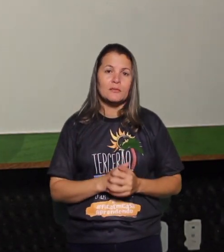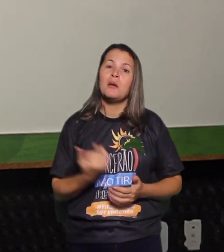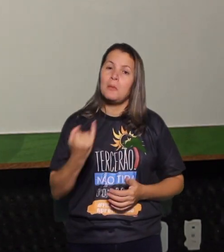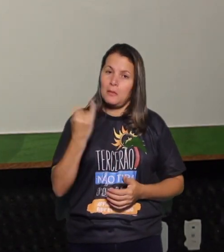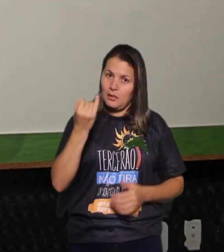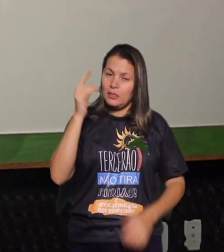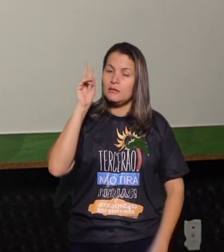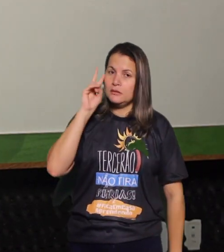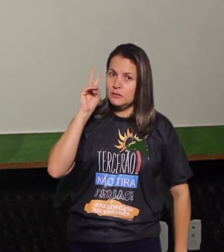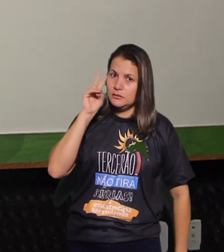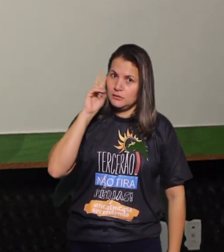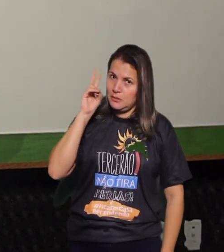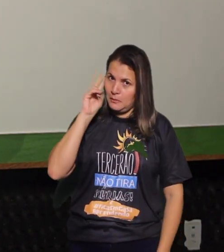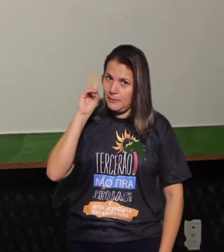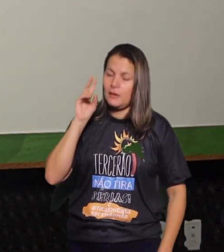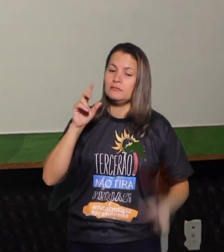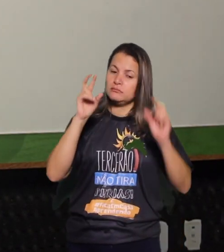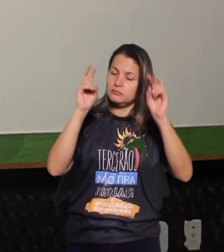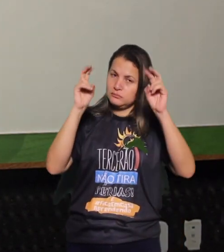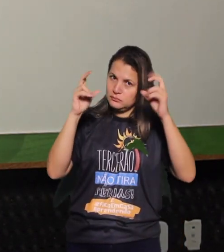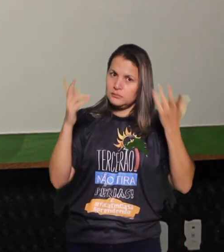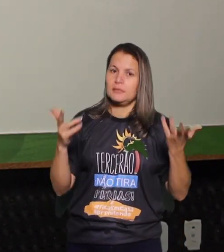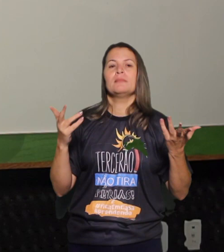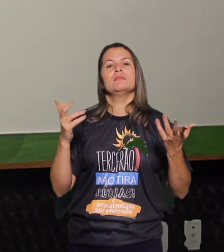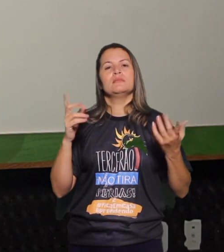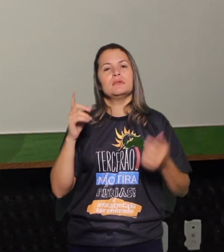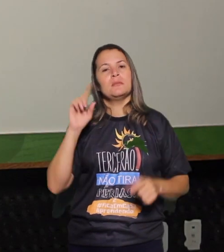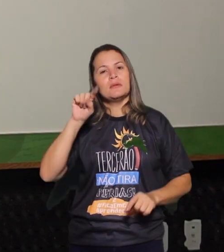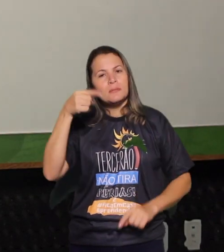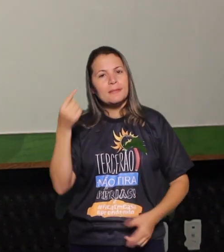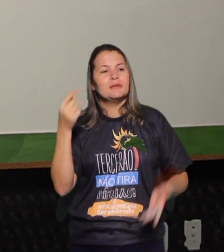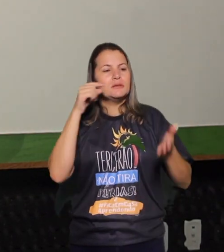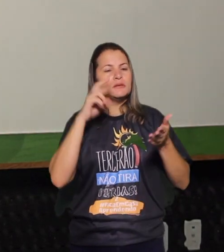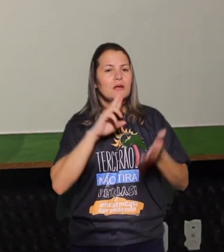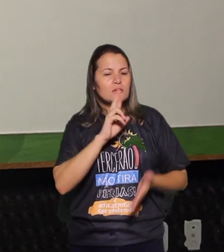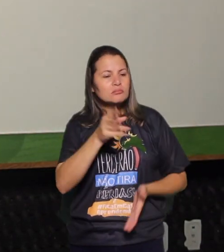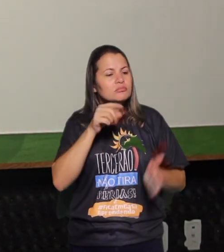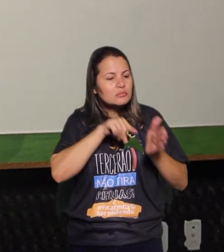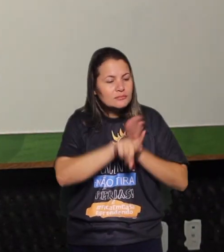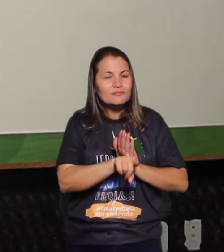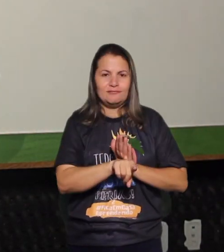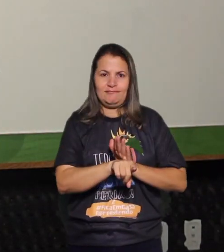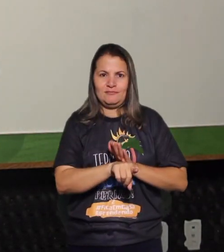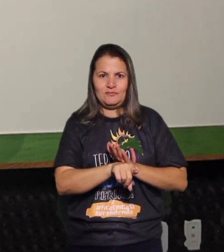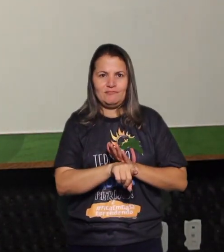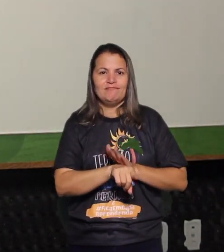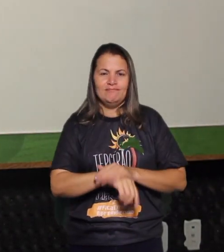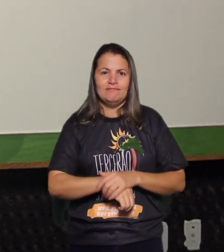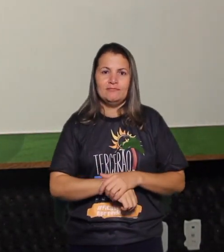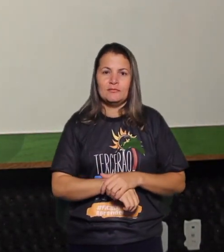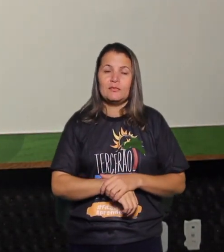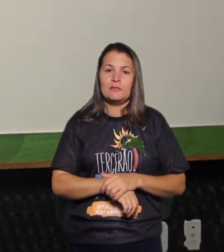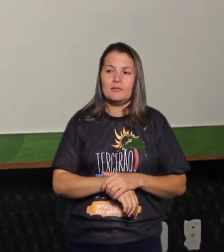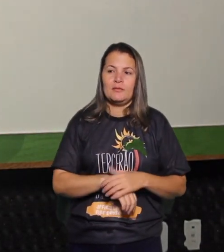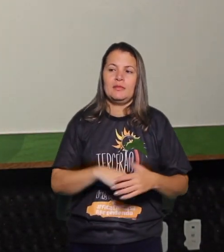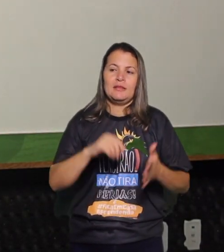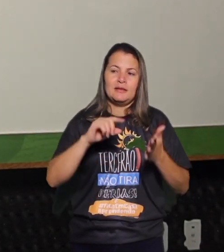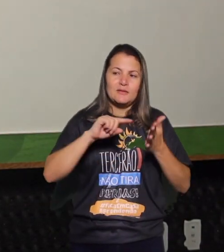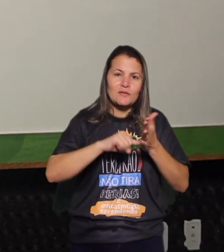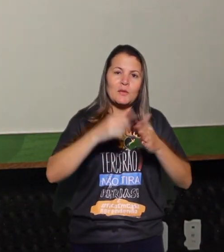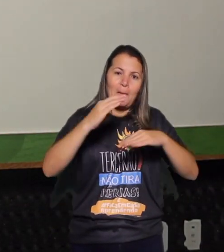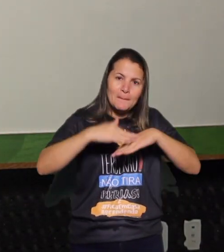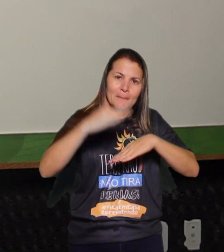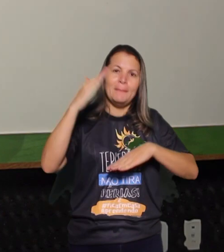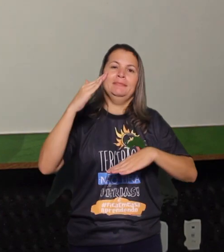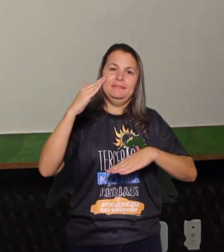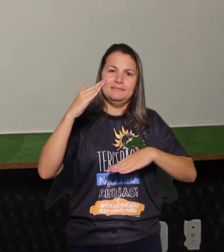É importante a gente lembrar desses assuntos para que nós possamos responder as questões e tirar nota máxima. Lembrando que vai